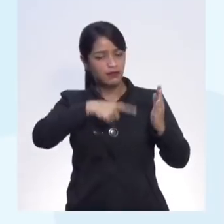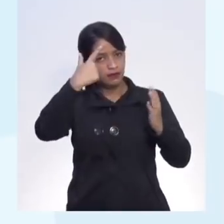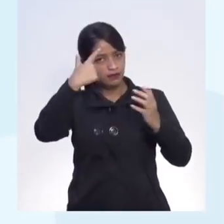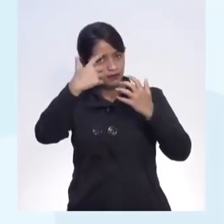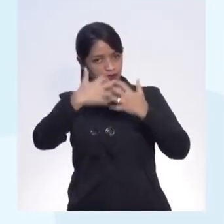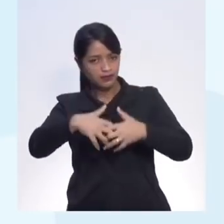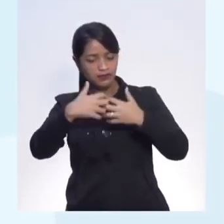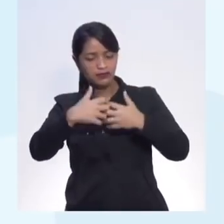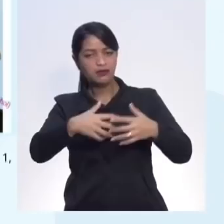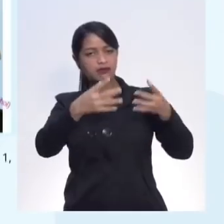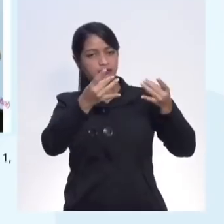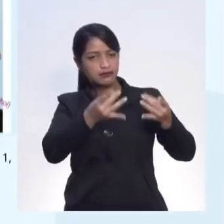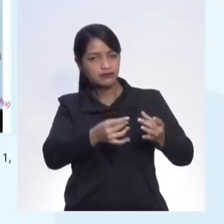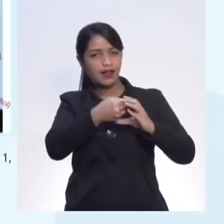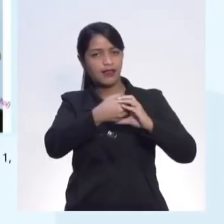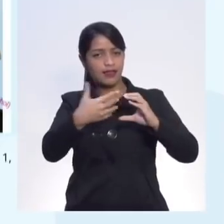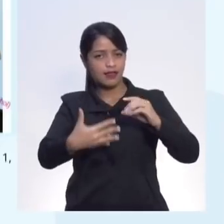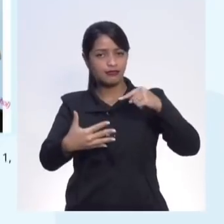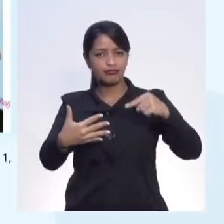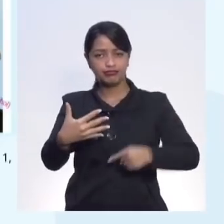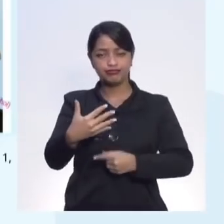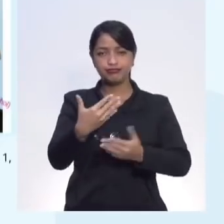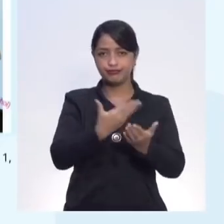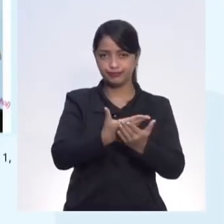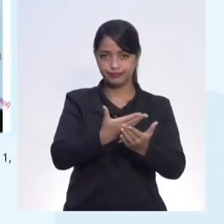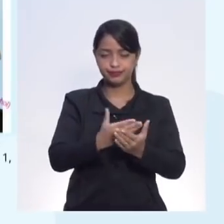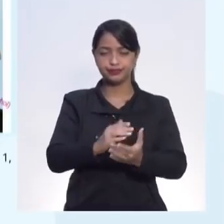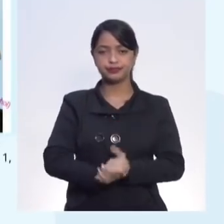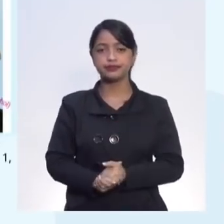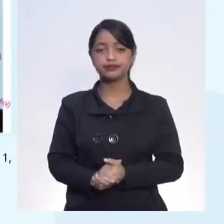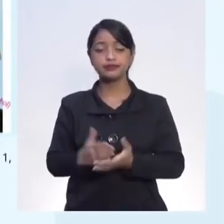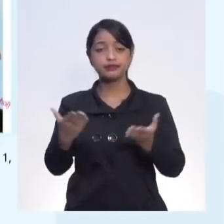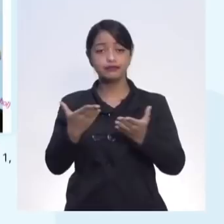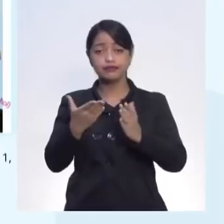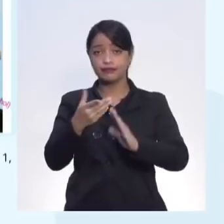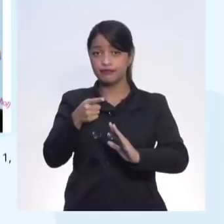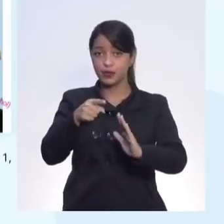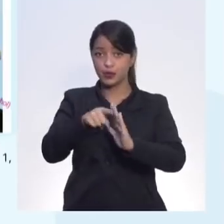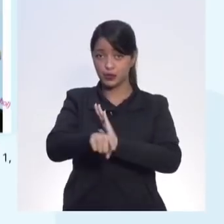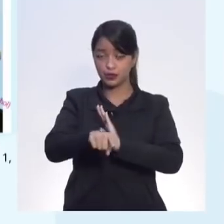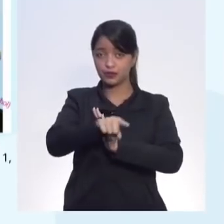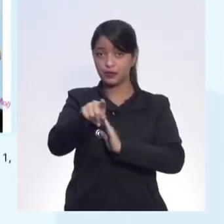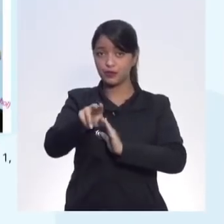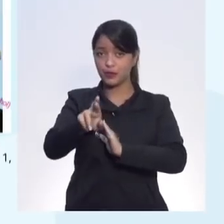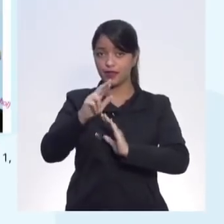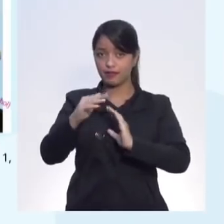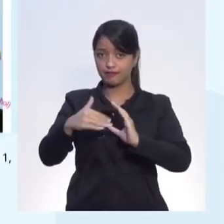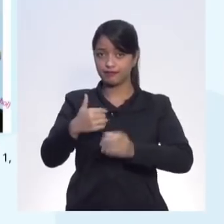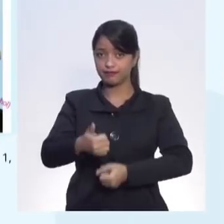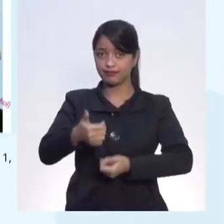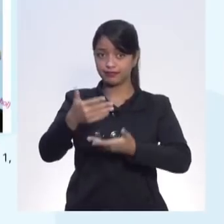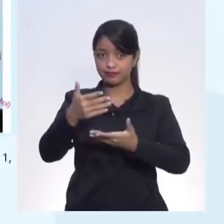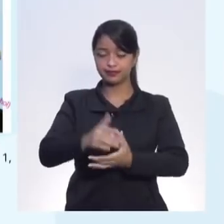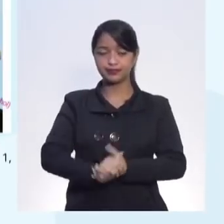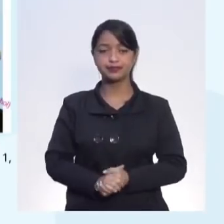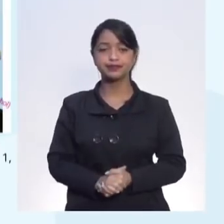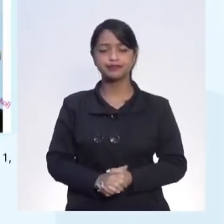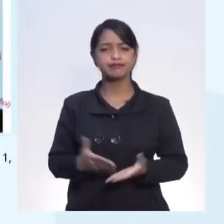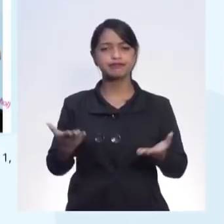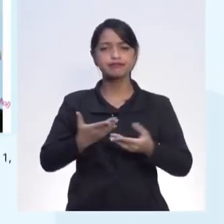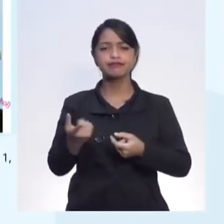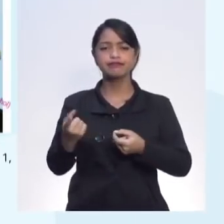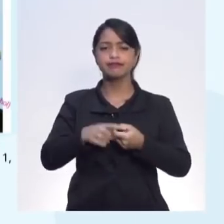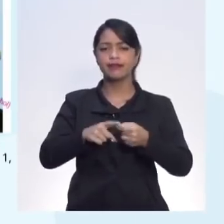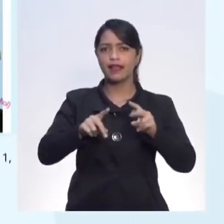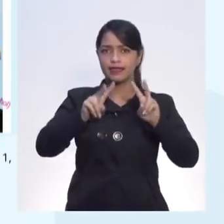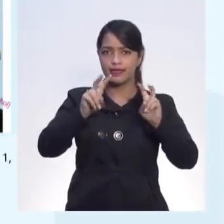e características. Responda no chat. Vamos começar com a nossa interação aí. Vamos retomar o tema